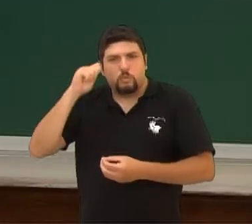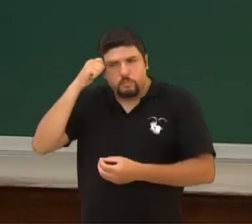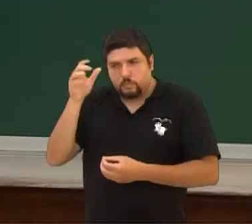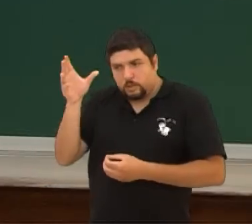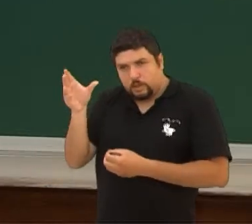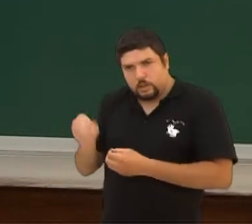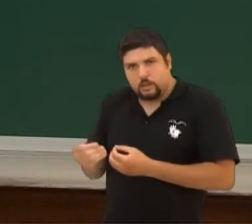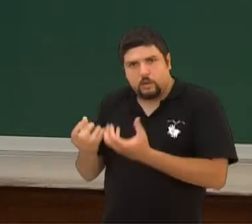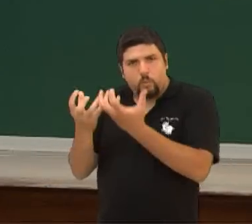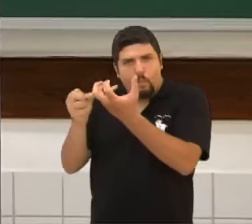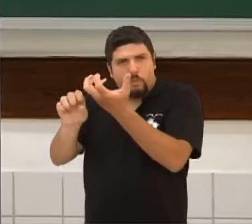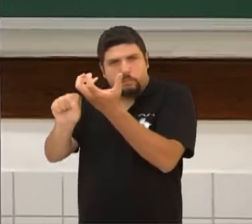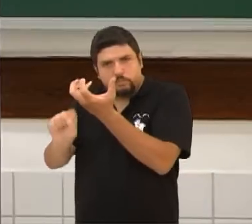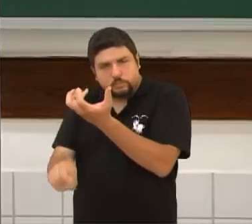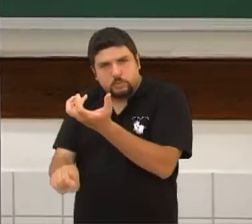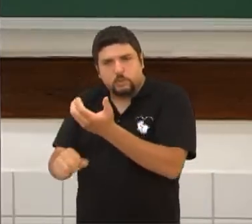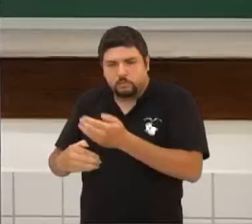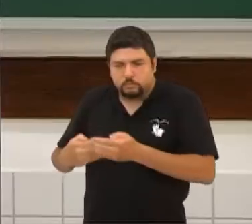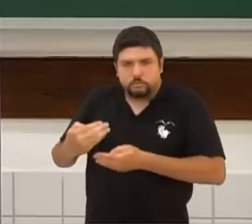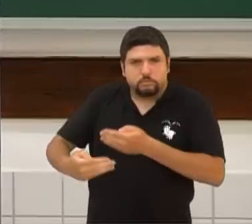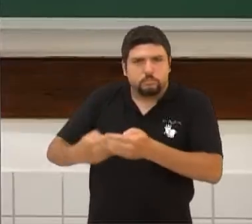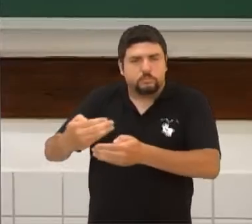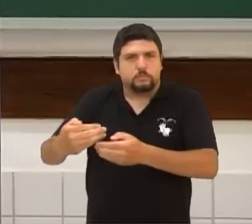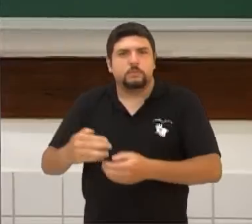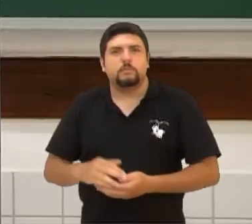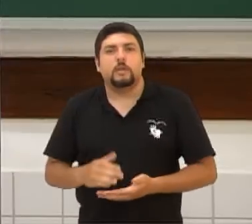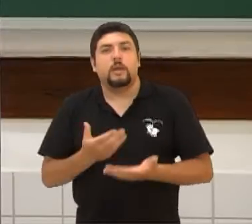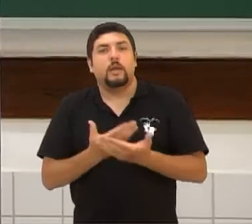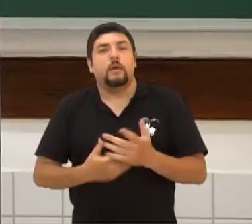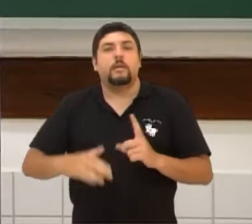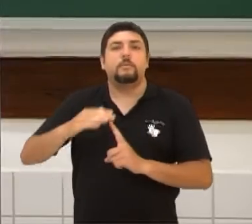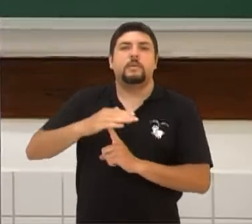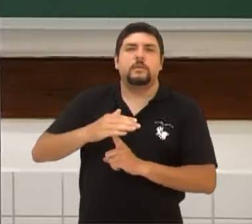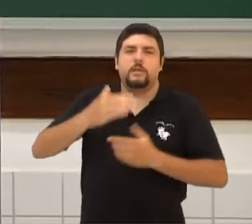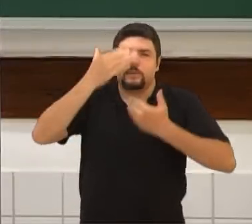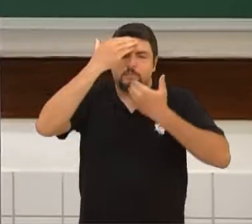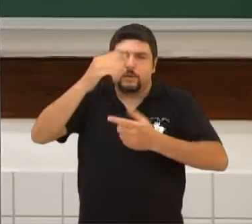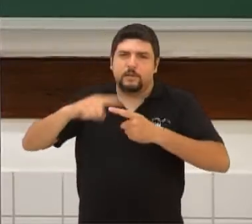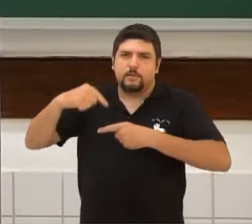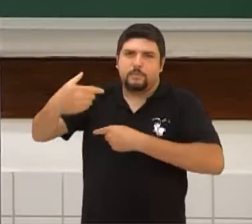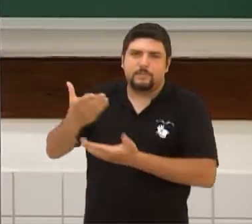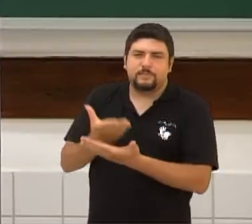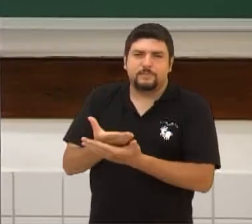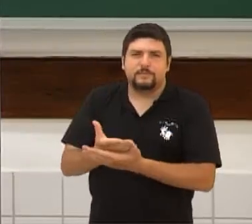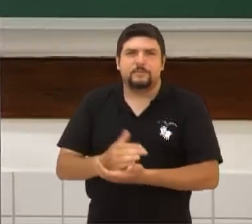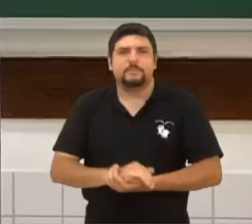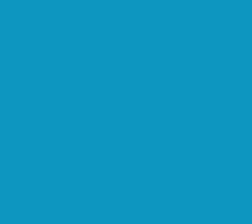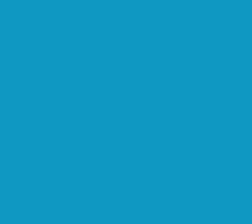subsaariana. Essa foi mais uma aula Paraná. Valeu e até a próxima.